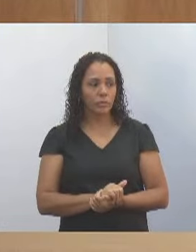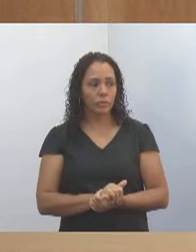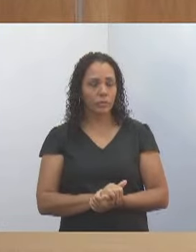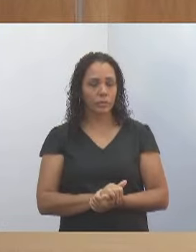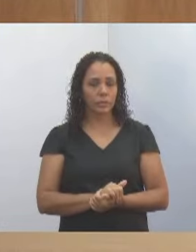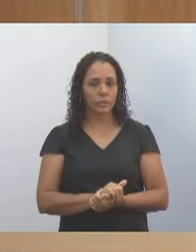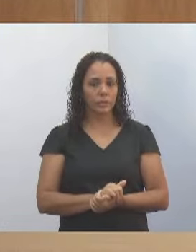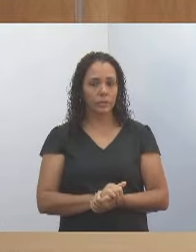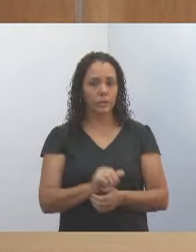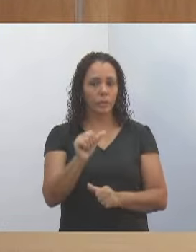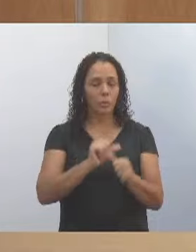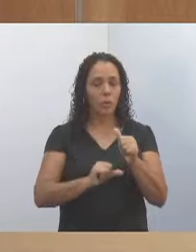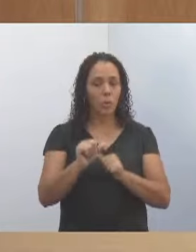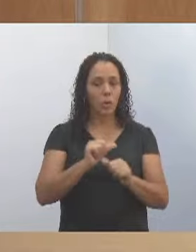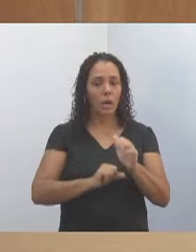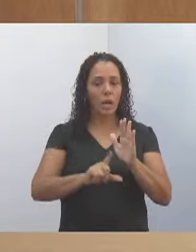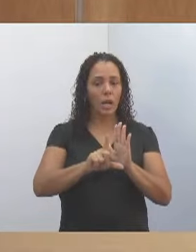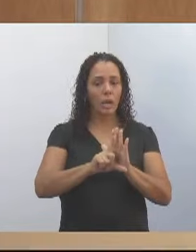Altera a lei